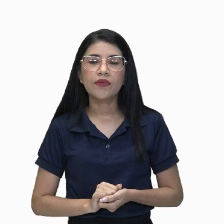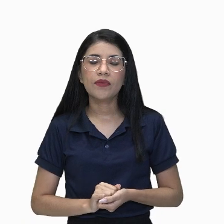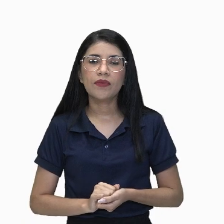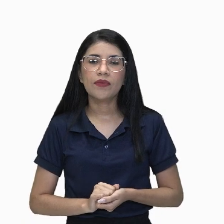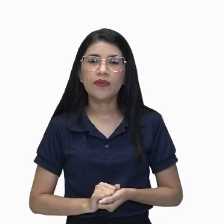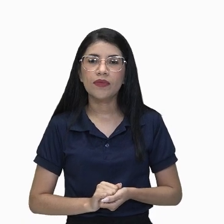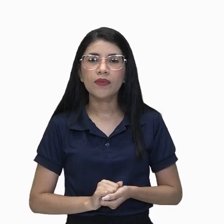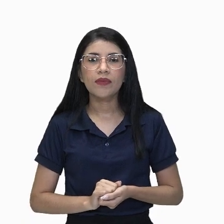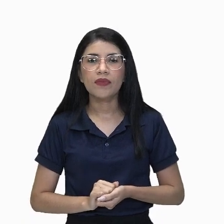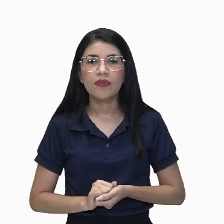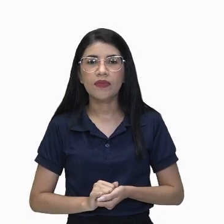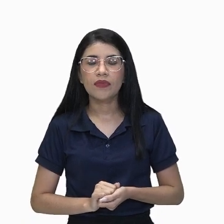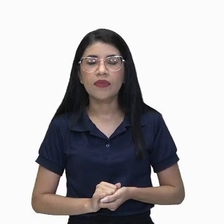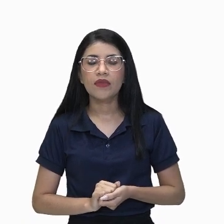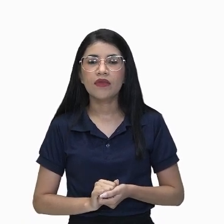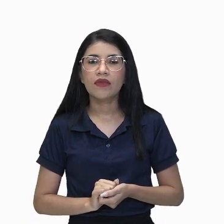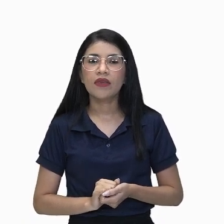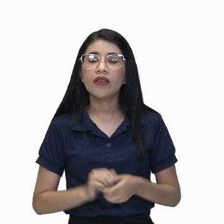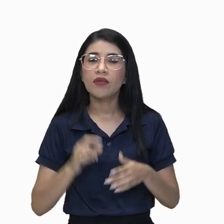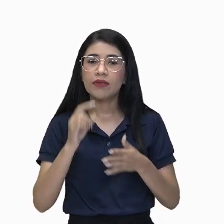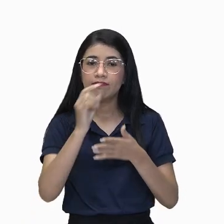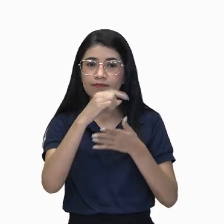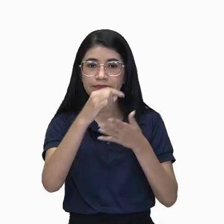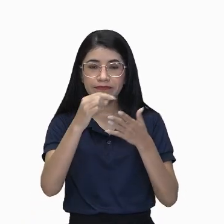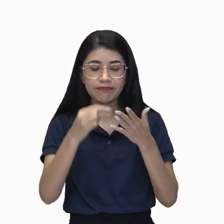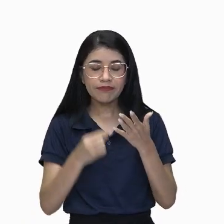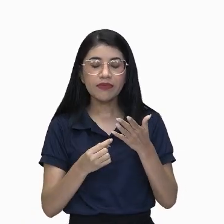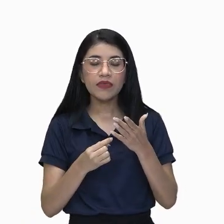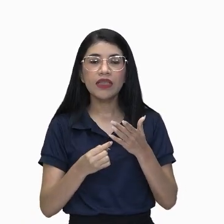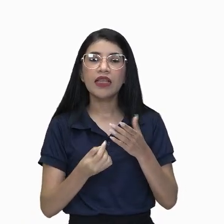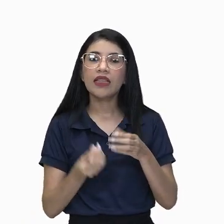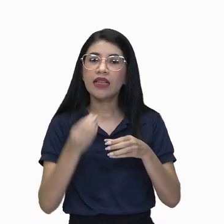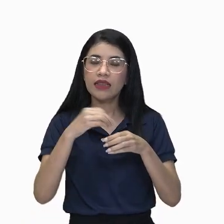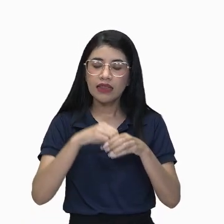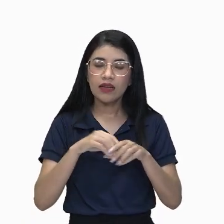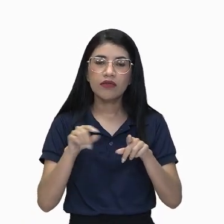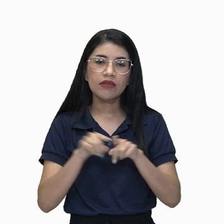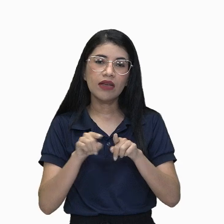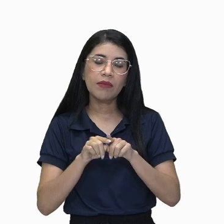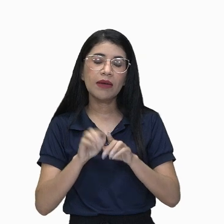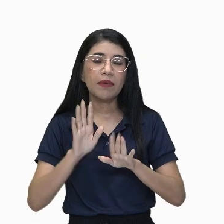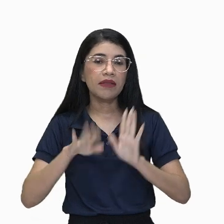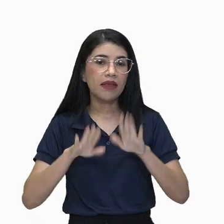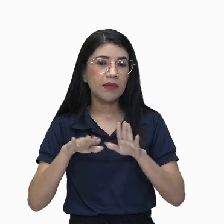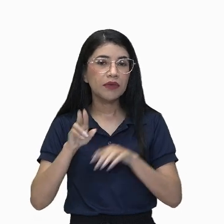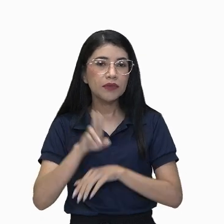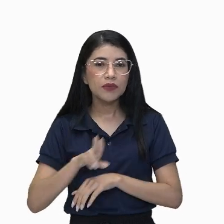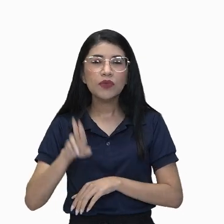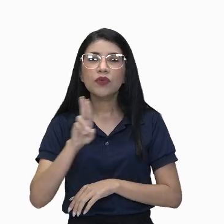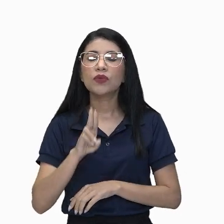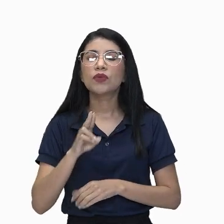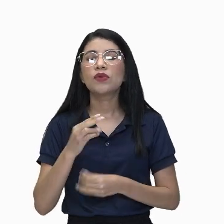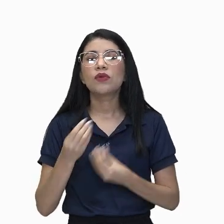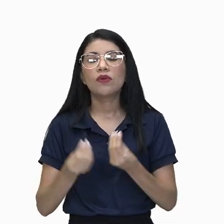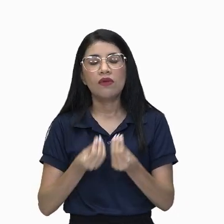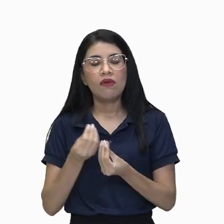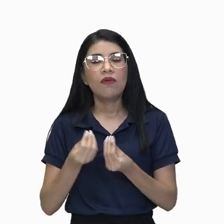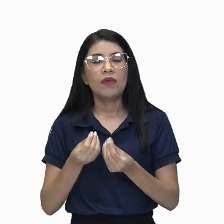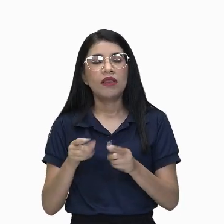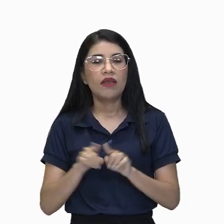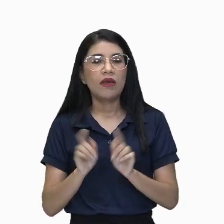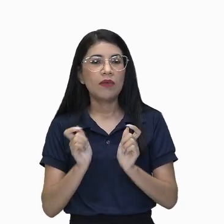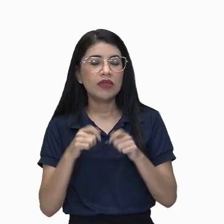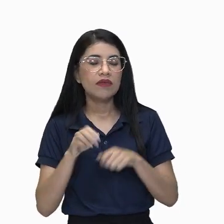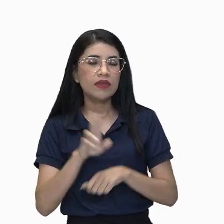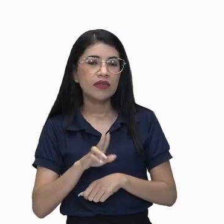elétricos, eles são componentes que, dependendo do que você está utilizando, ele vai servir